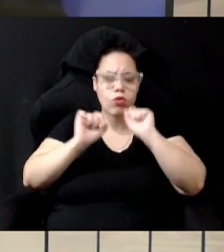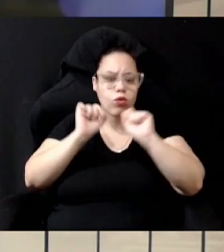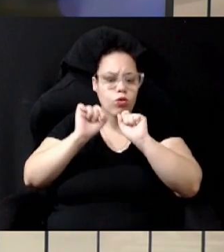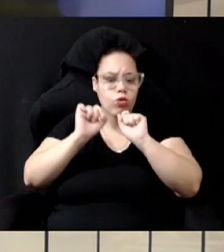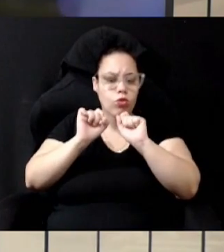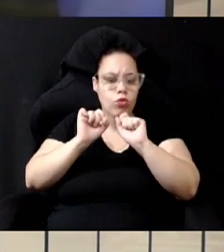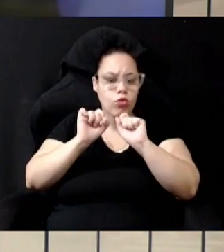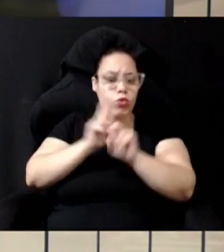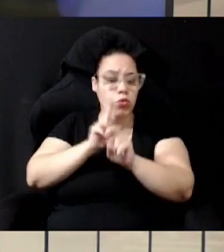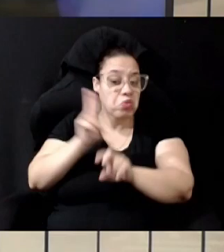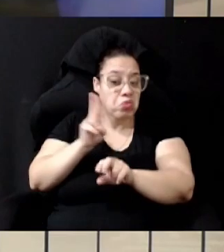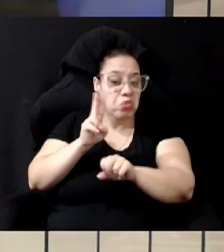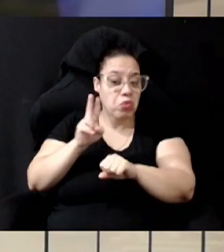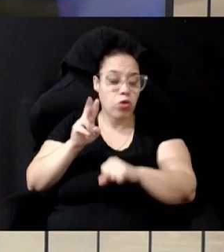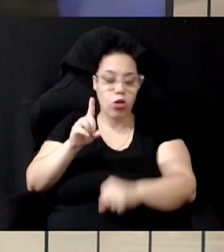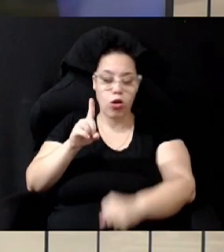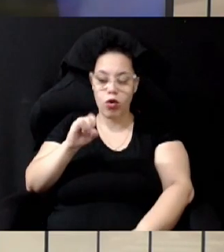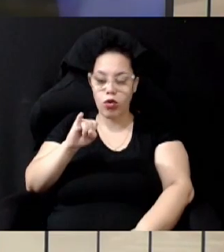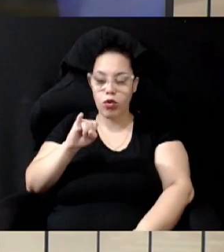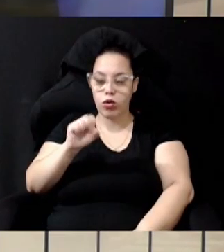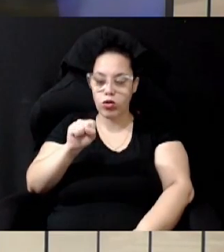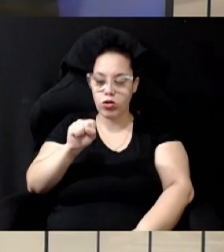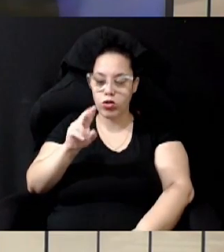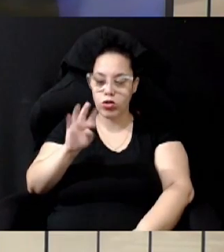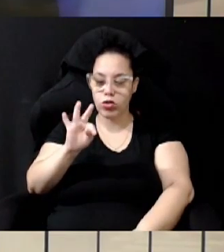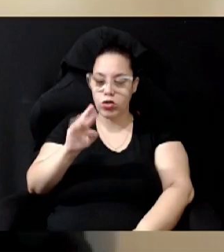chamados distúrbios do movimento.